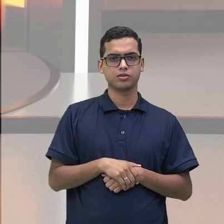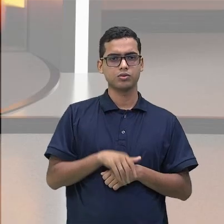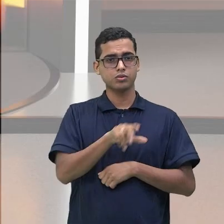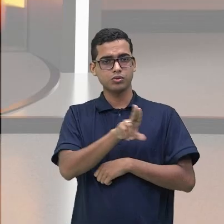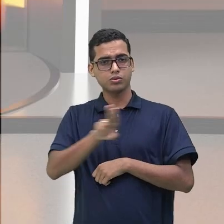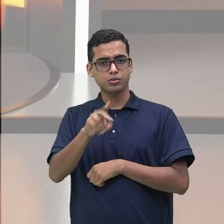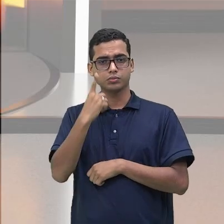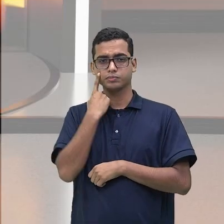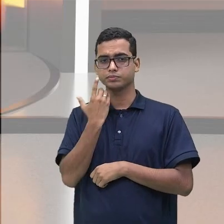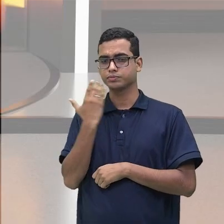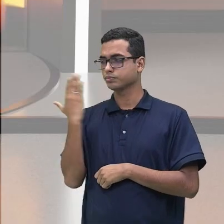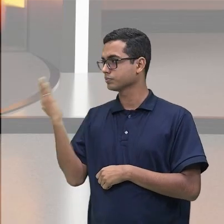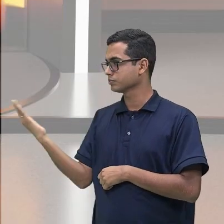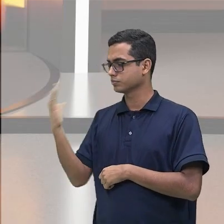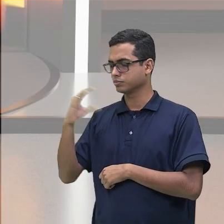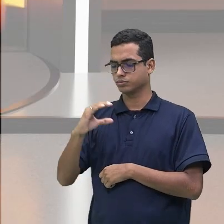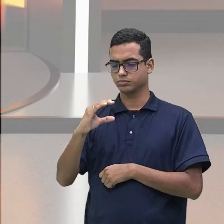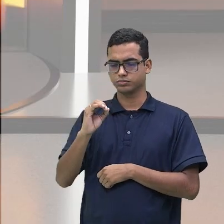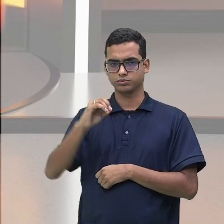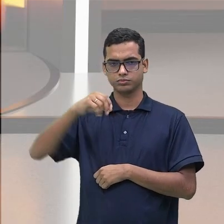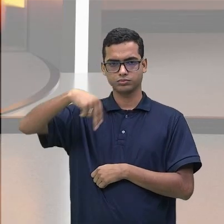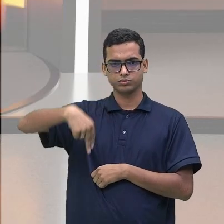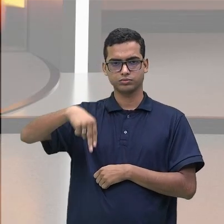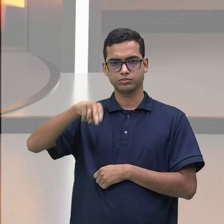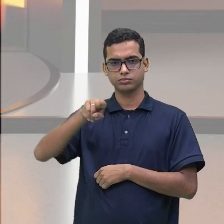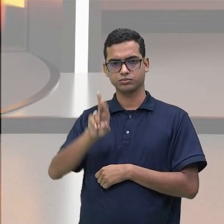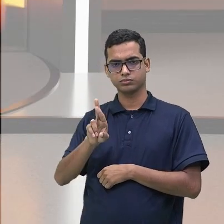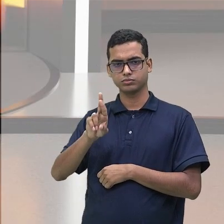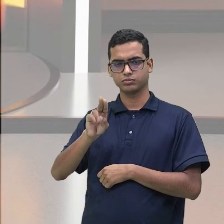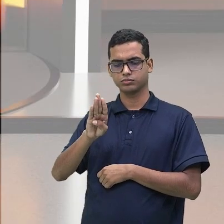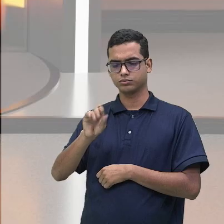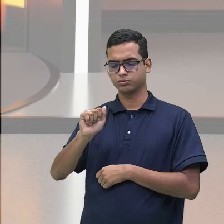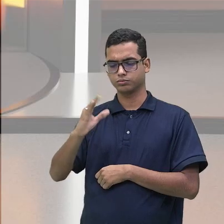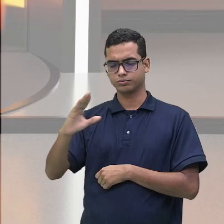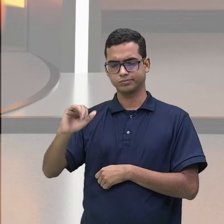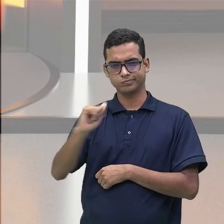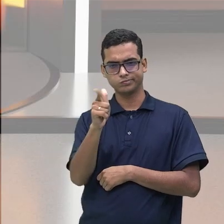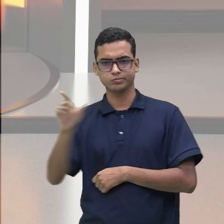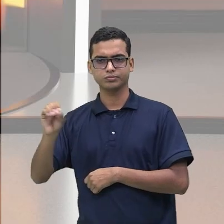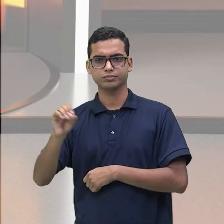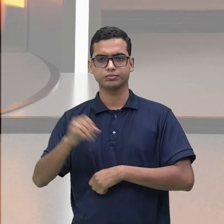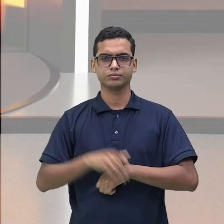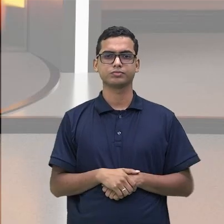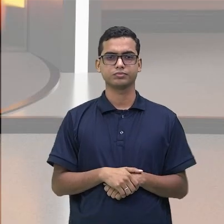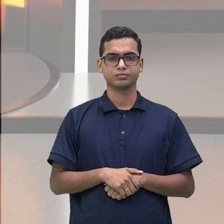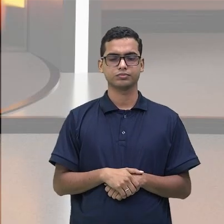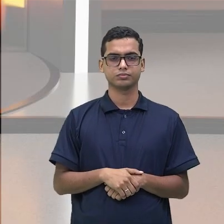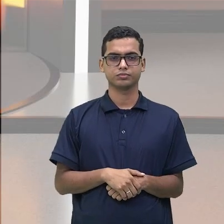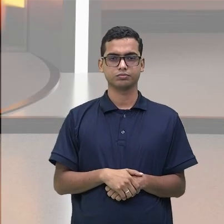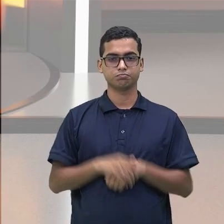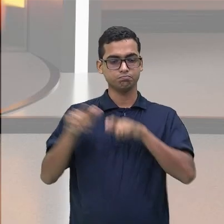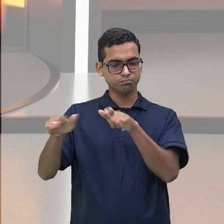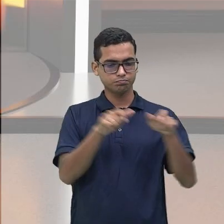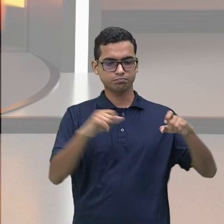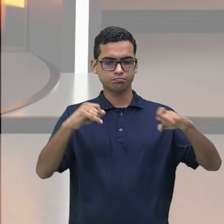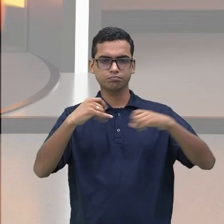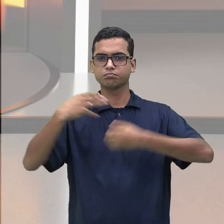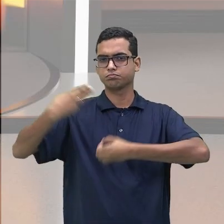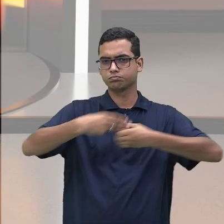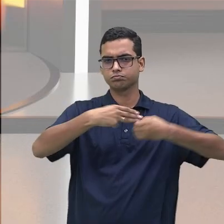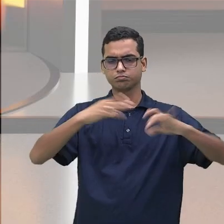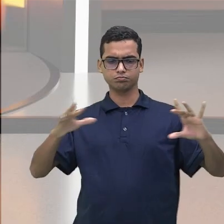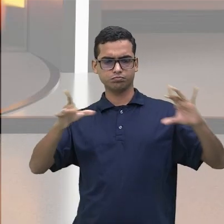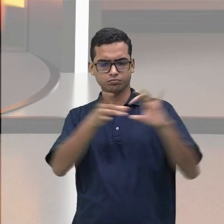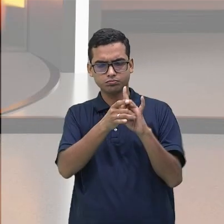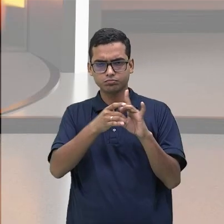conurbação. Tá bom? Então, esse processo de uma cidade realmente estar muito ligada à outra, né, acaba desenvolvendo bastante aquela área,